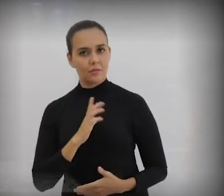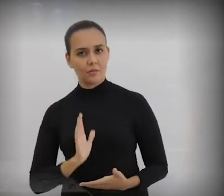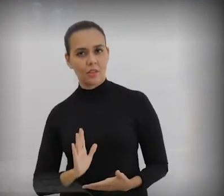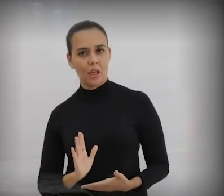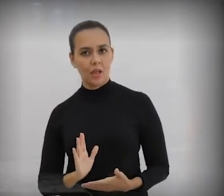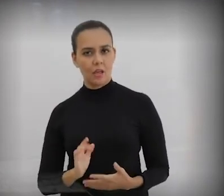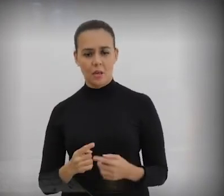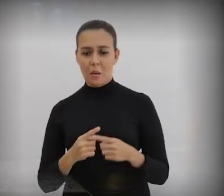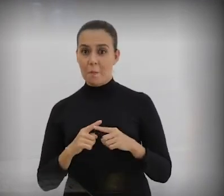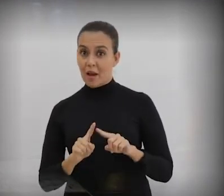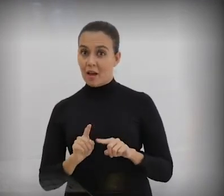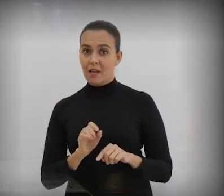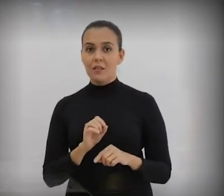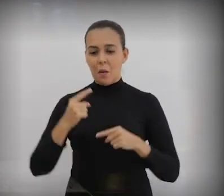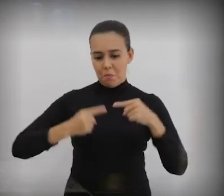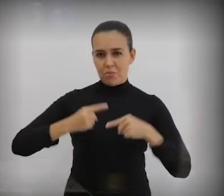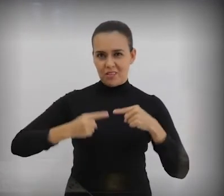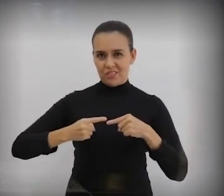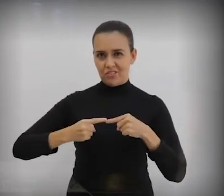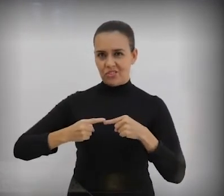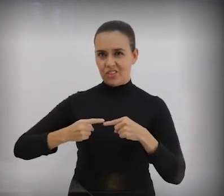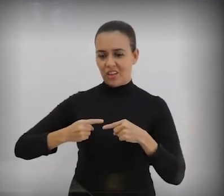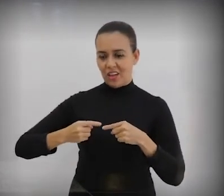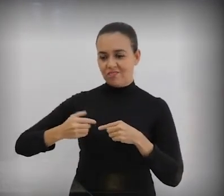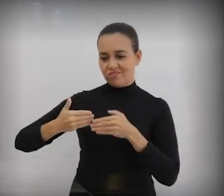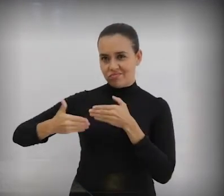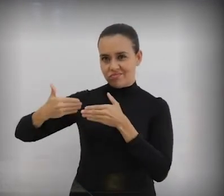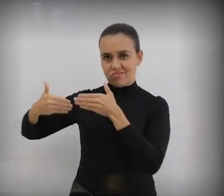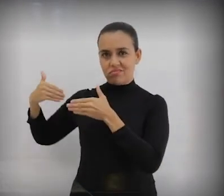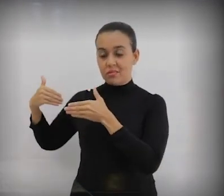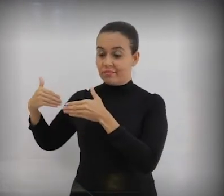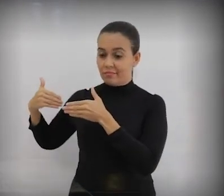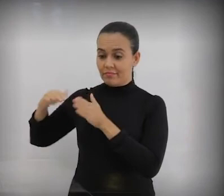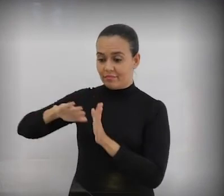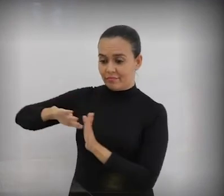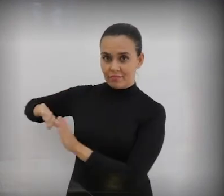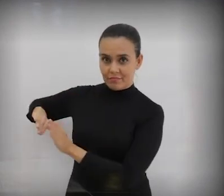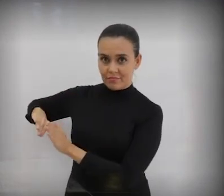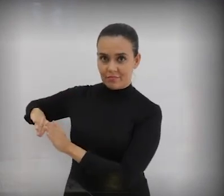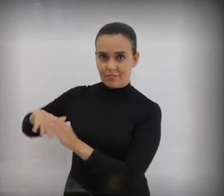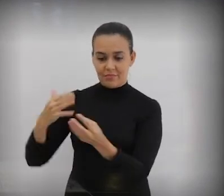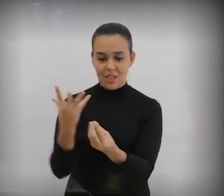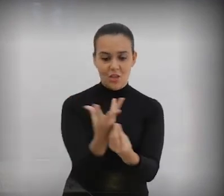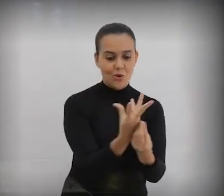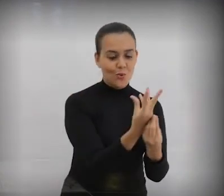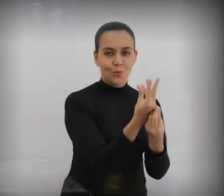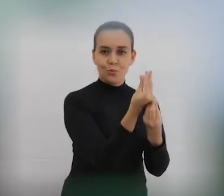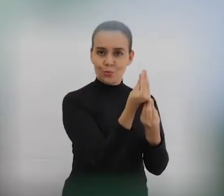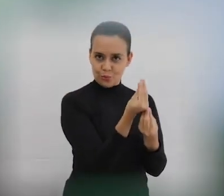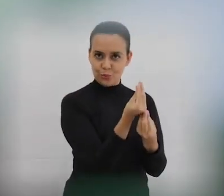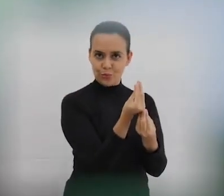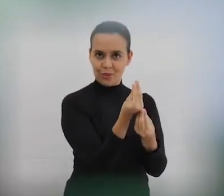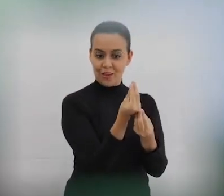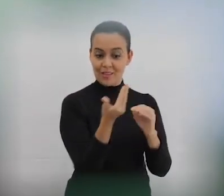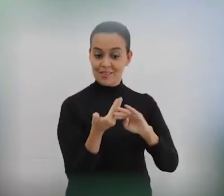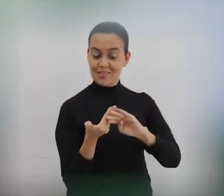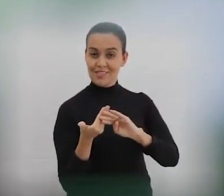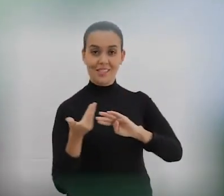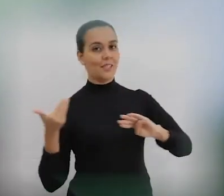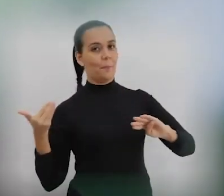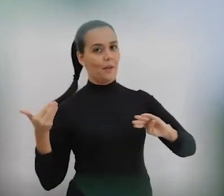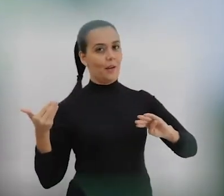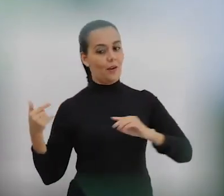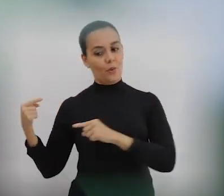para trás. É como eu digo, eu acho que existe uma certa autonomia da cultura, né? Existe uma